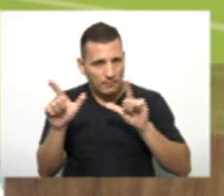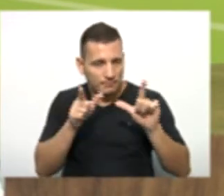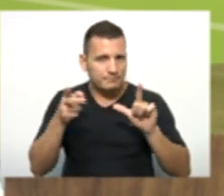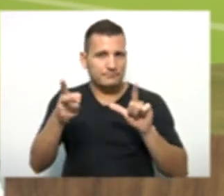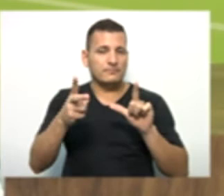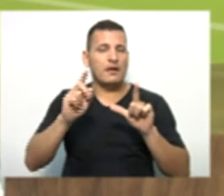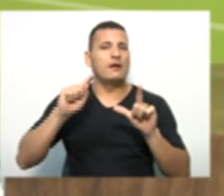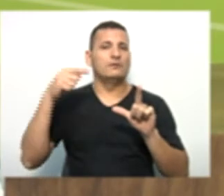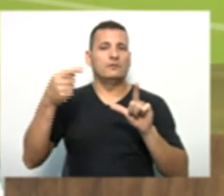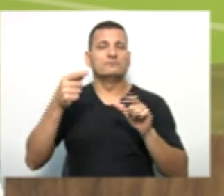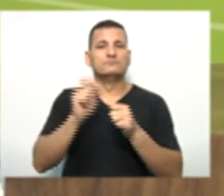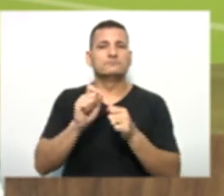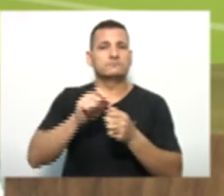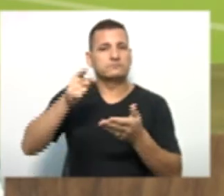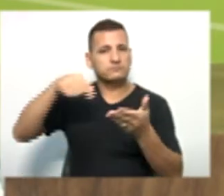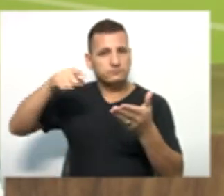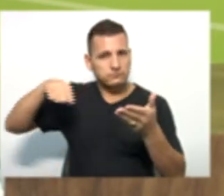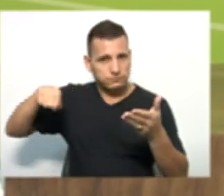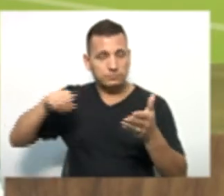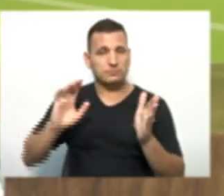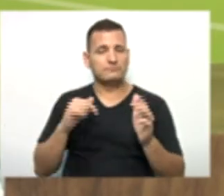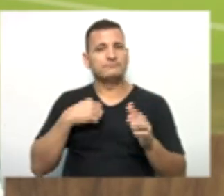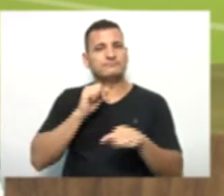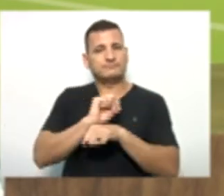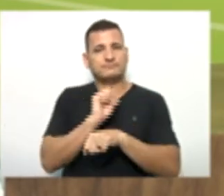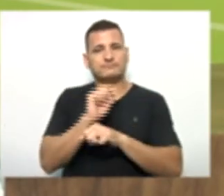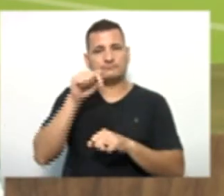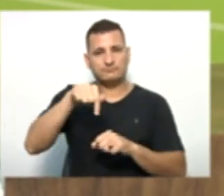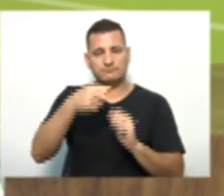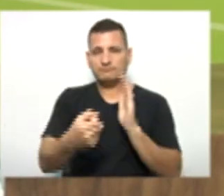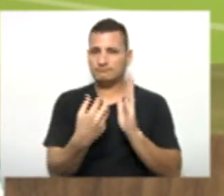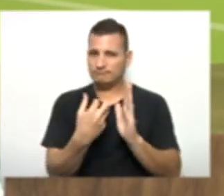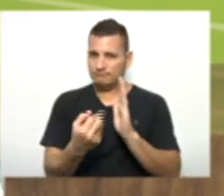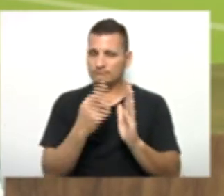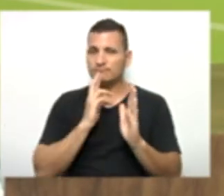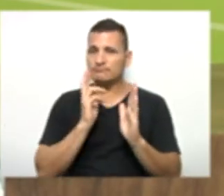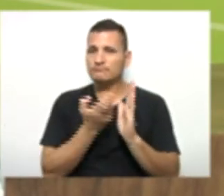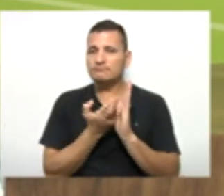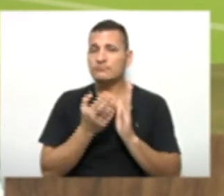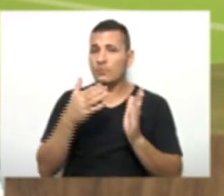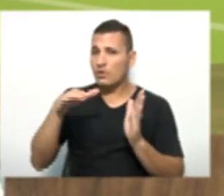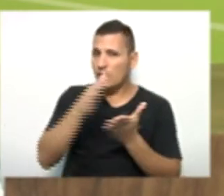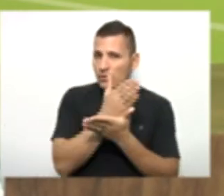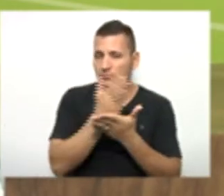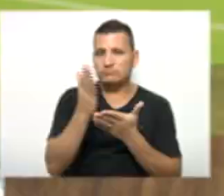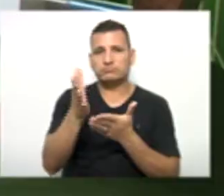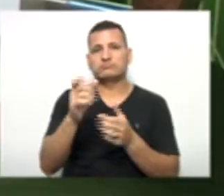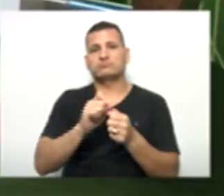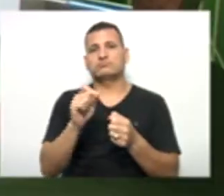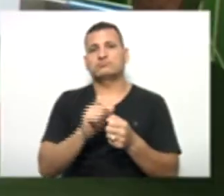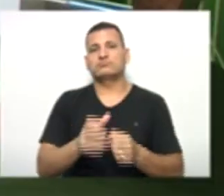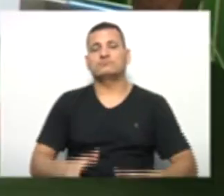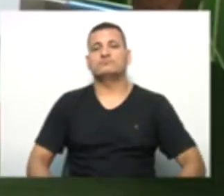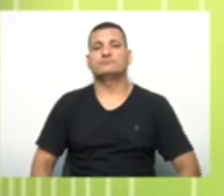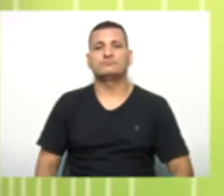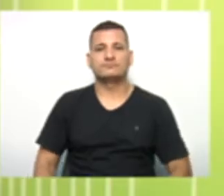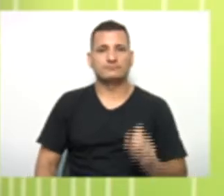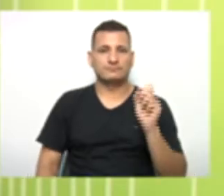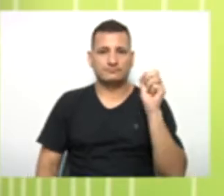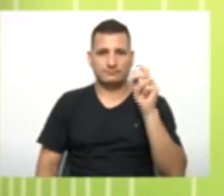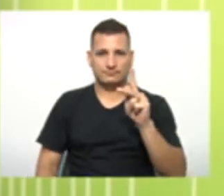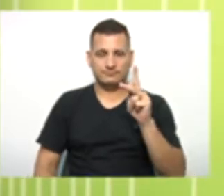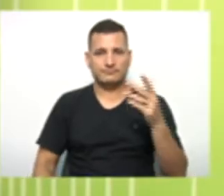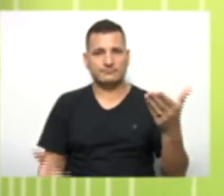correção. Enquanto isso, eu estou aqui no chat aguardando a resposta daqueles que já fizeram. Ok? Vamos lá, professora? Ok, alunos. Vamos